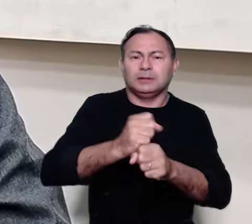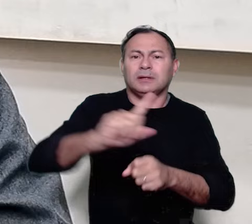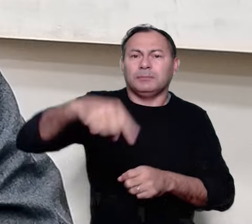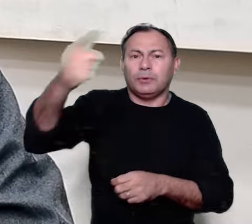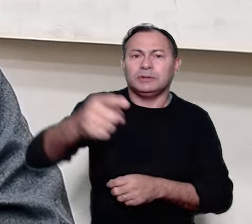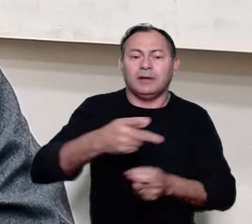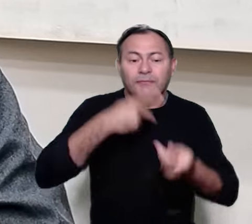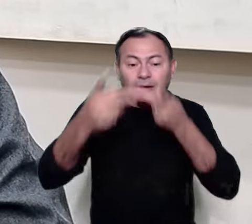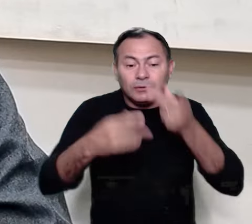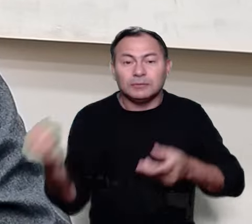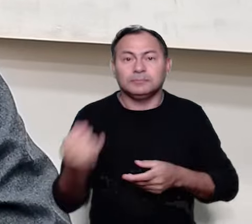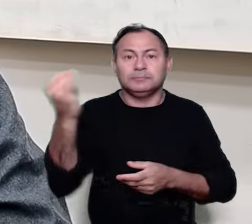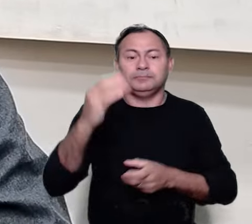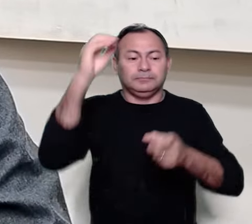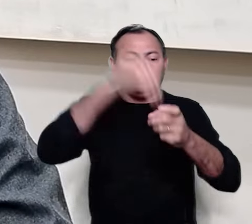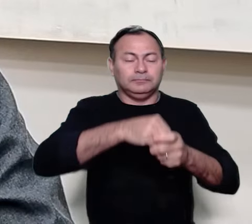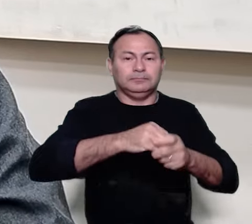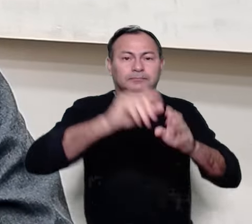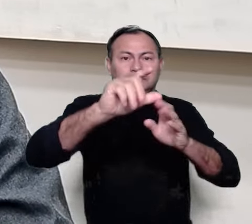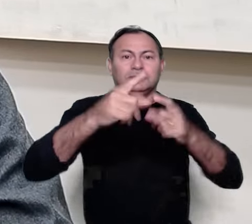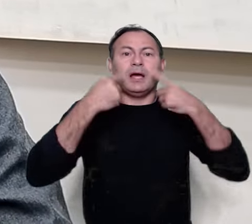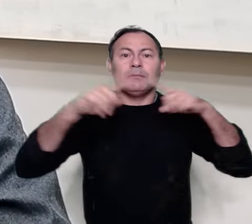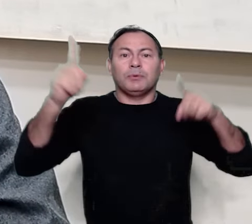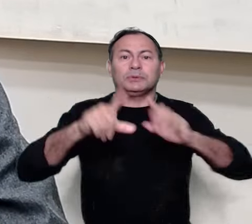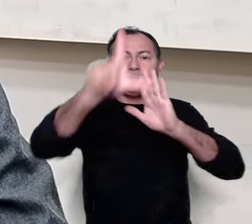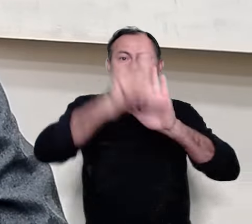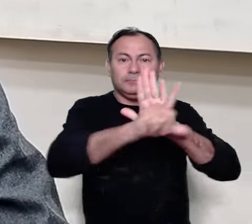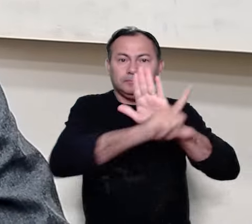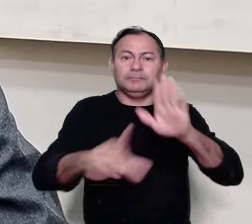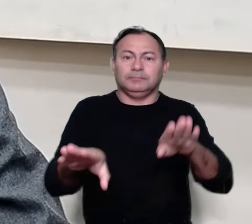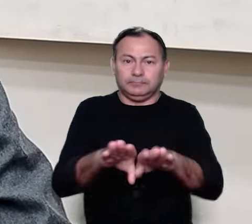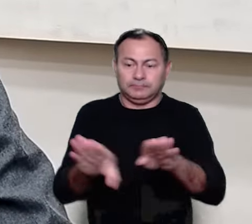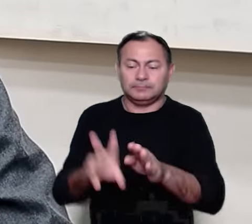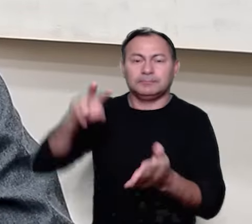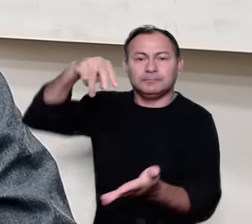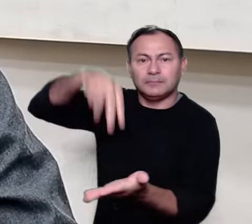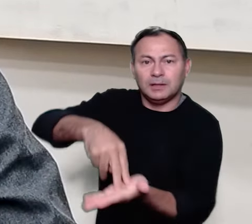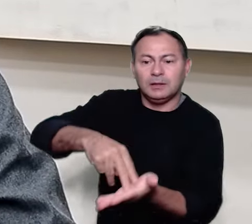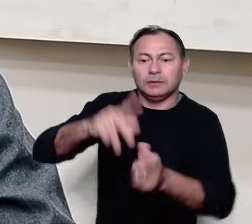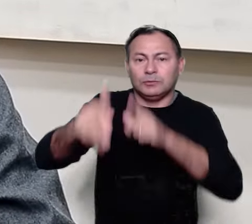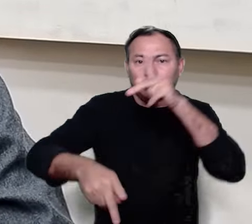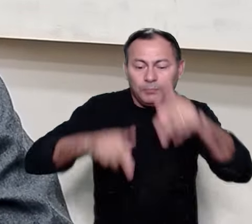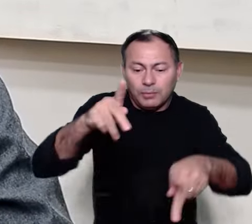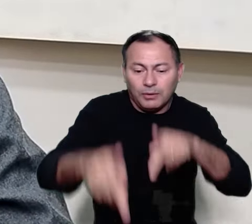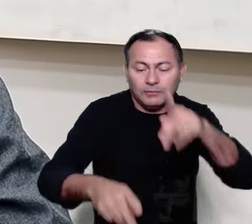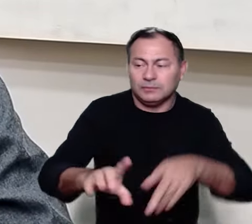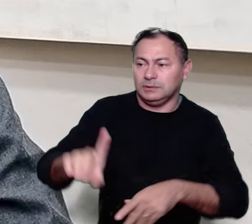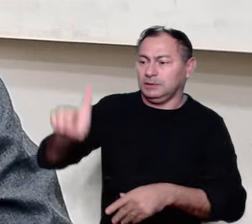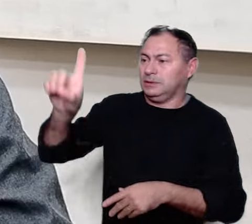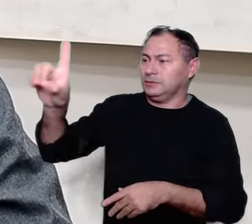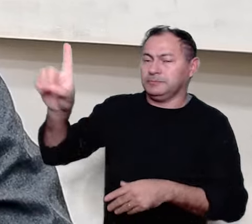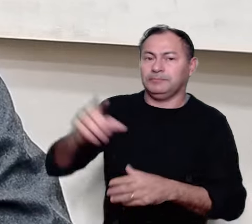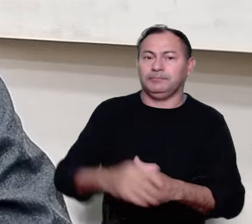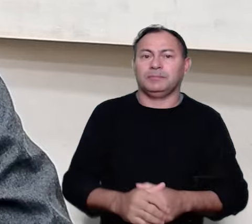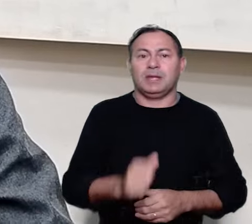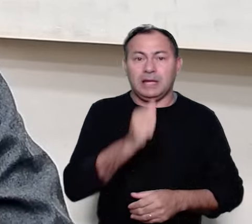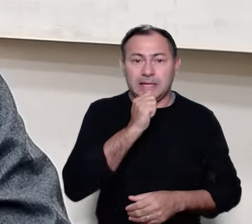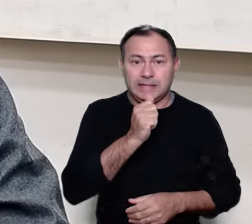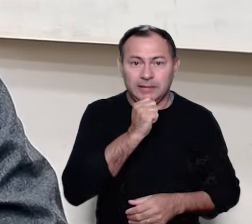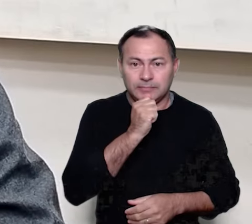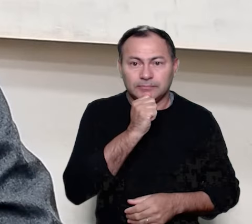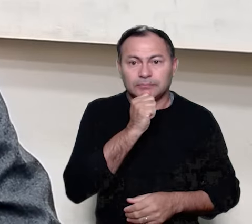a importância da música na liturgia, bem como da participação do povo de Deus. Ainda,